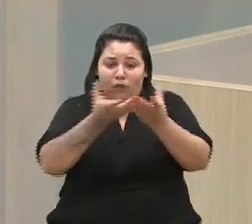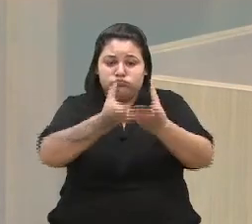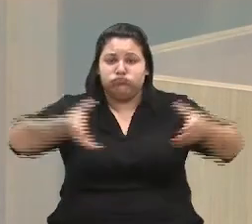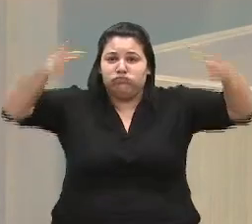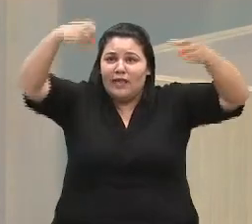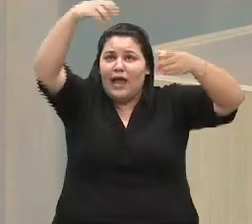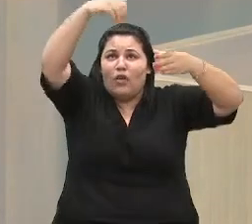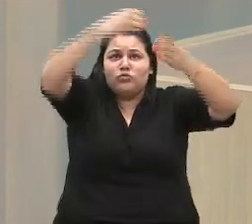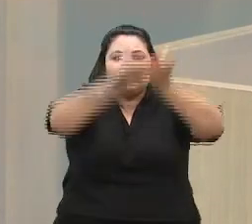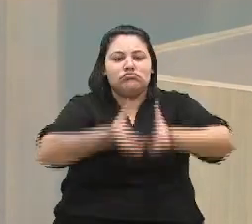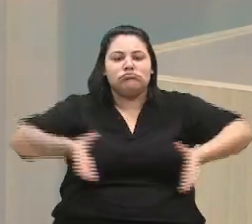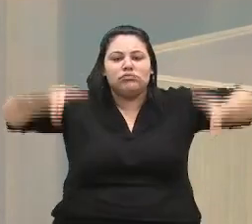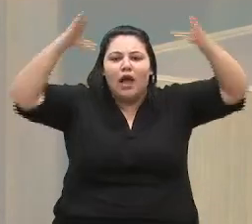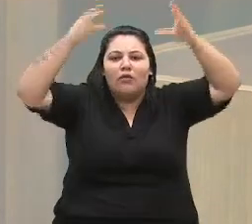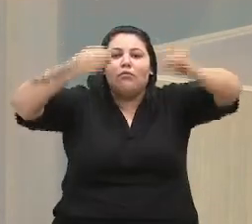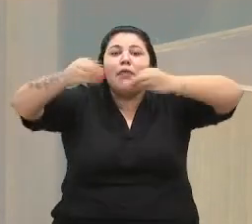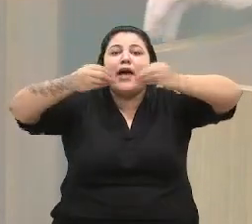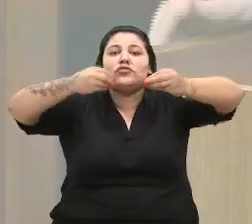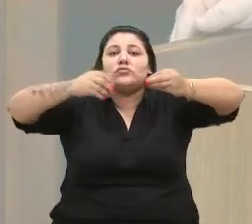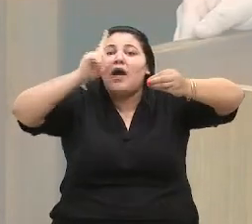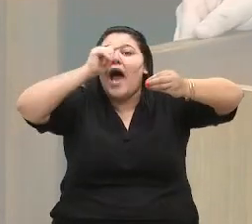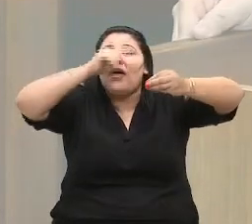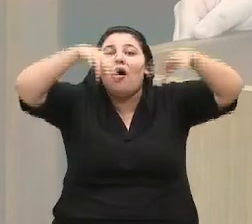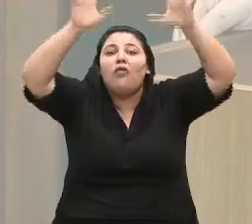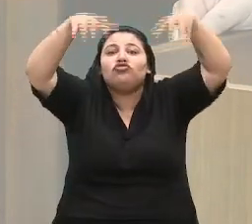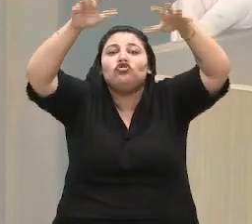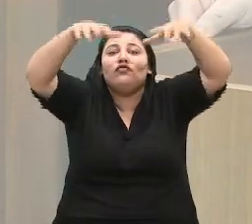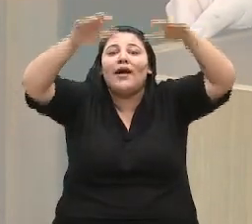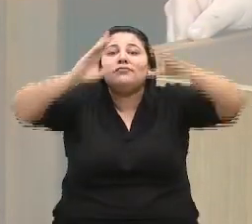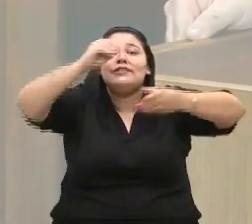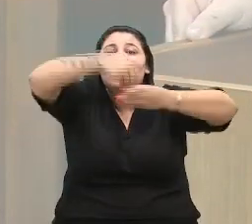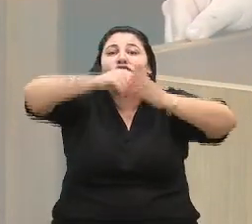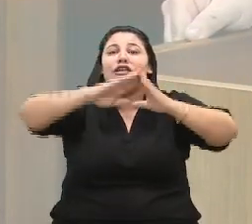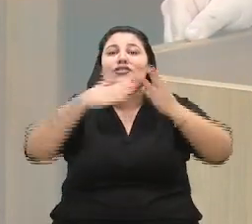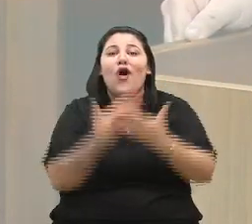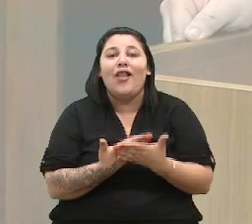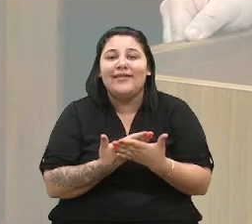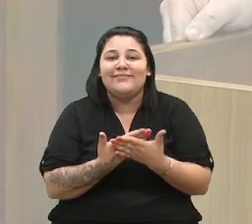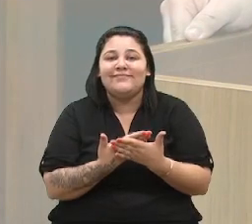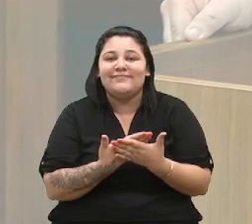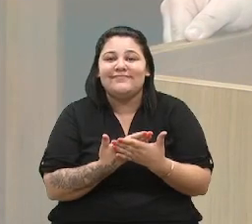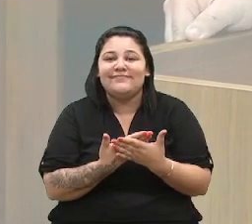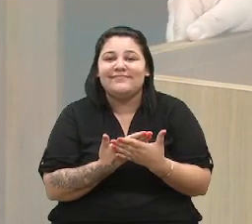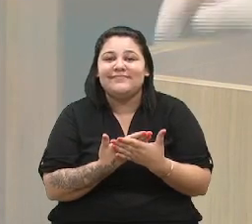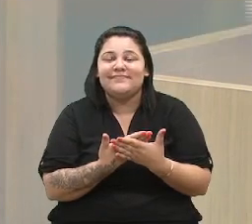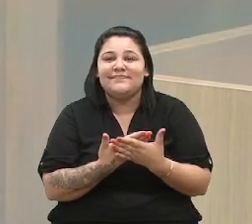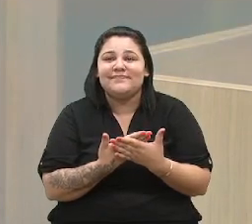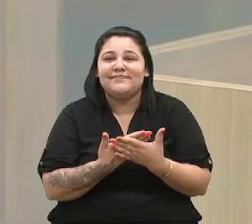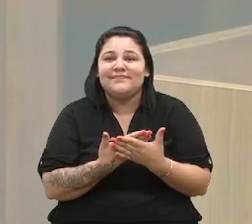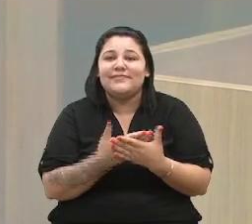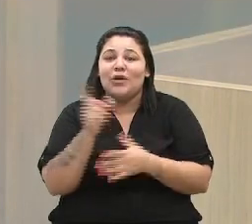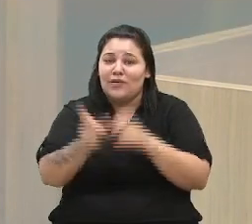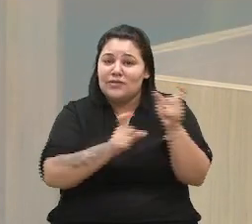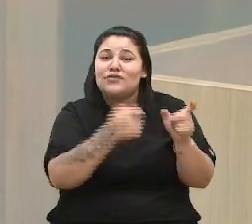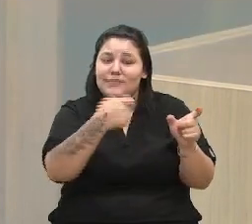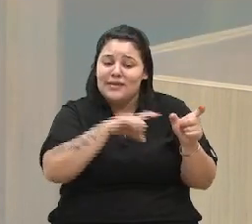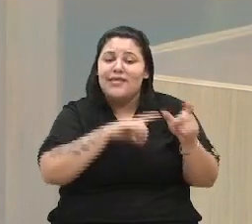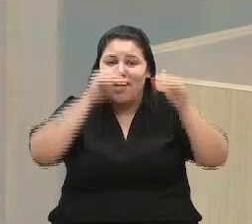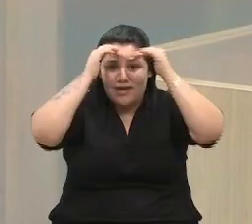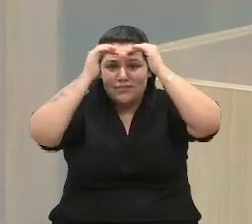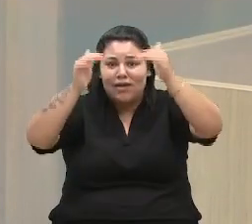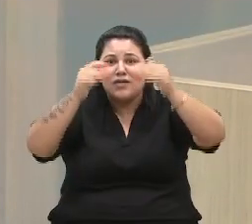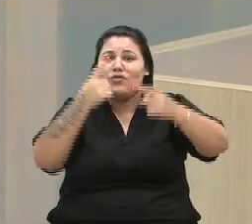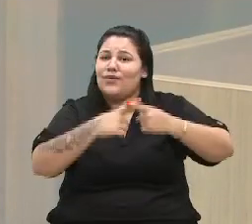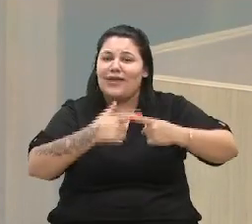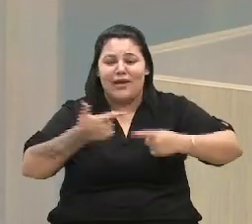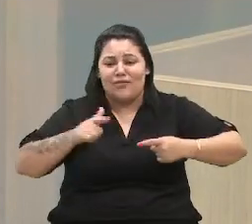um saco de lixo, tá cheio de água lá. Então, para essas pessoas, a gente aqui tem que ter todo o respeito, já que não tiveram com